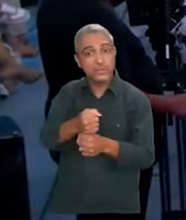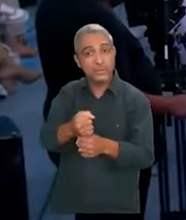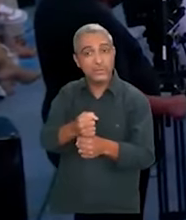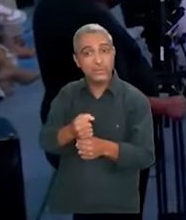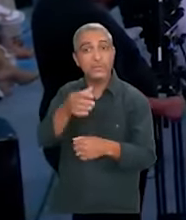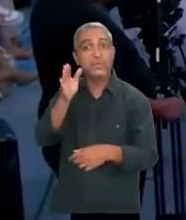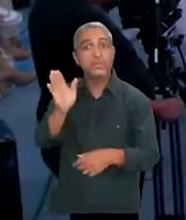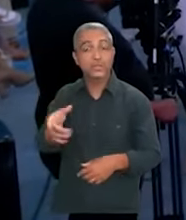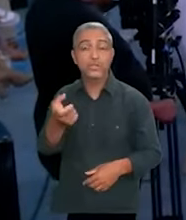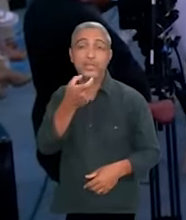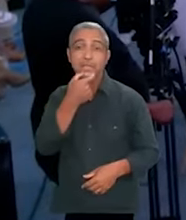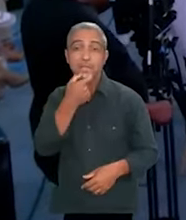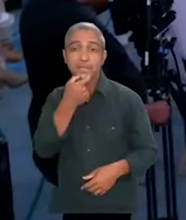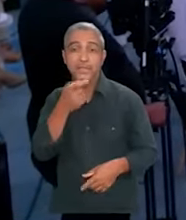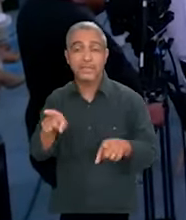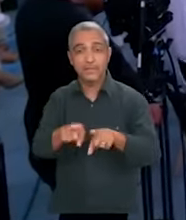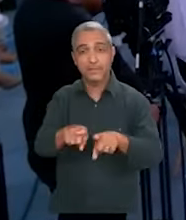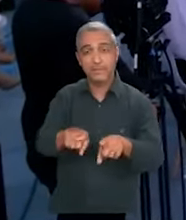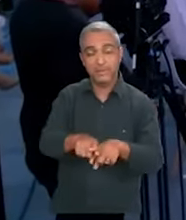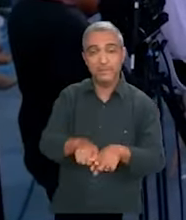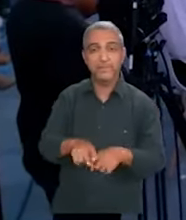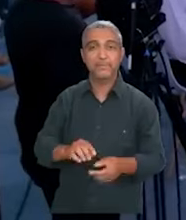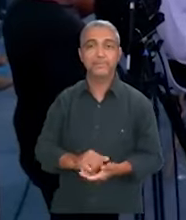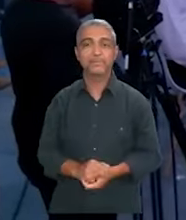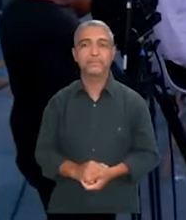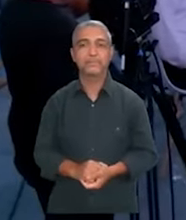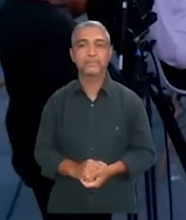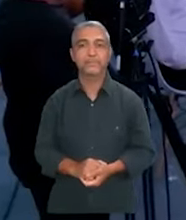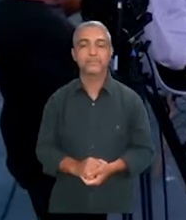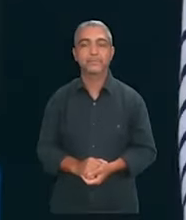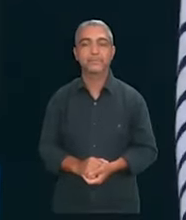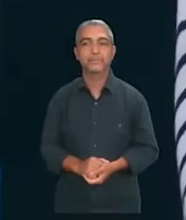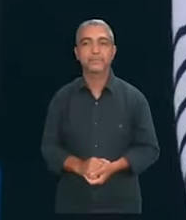também. E, bom, eu fui para a Jocum